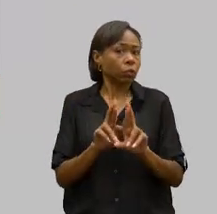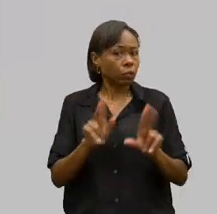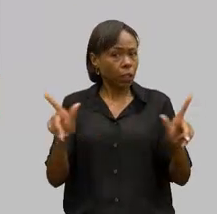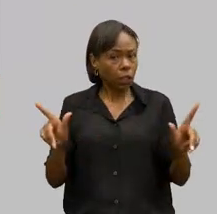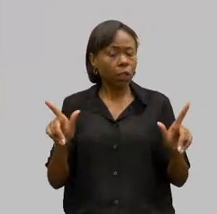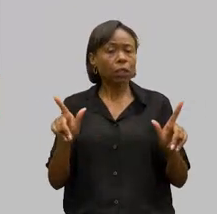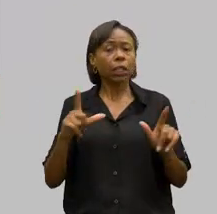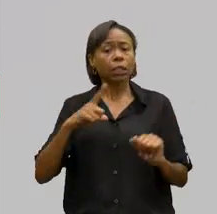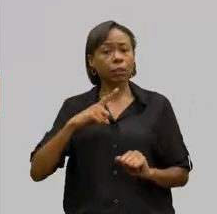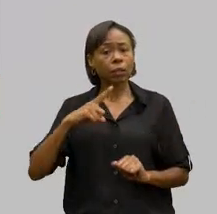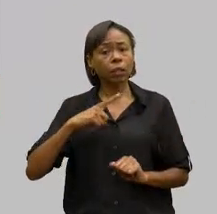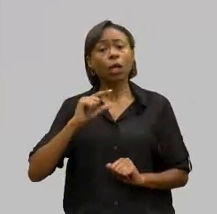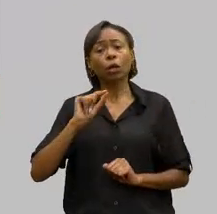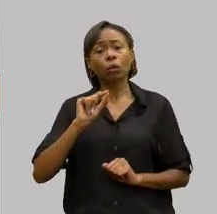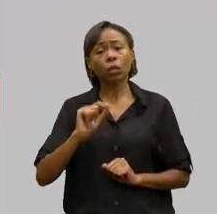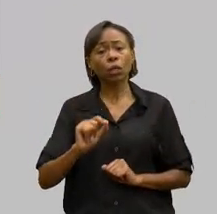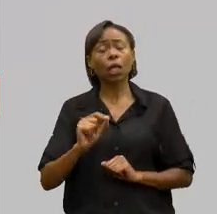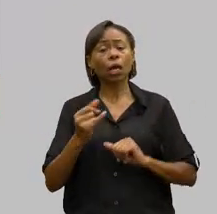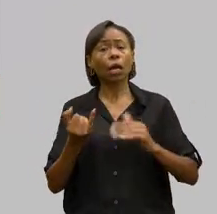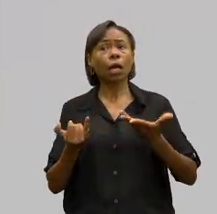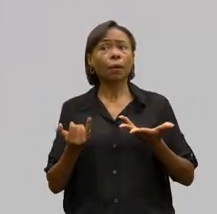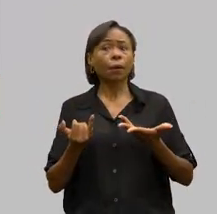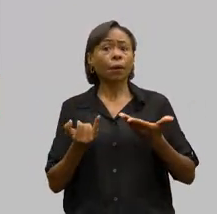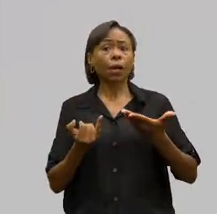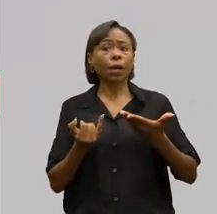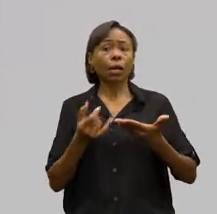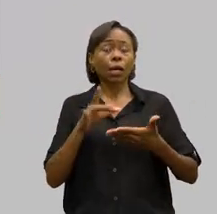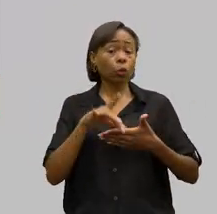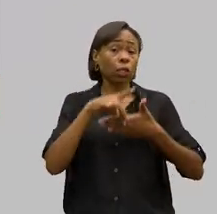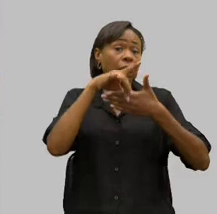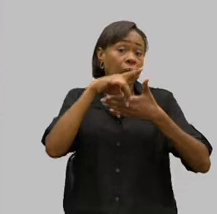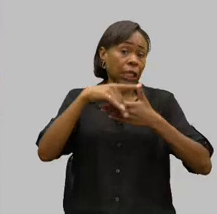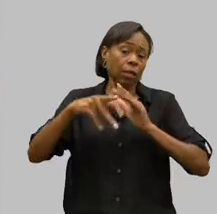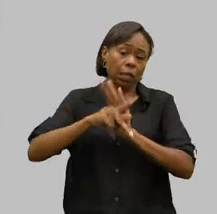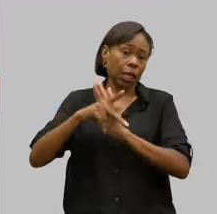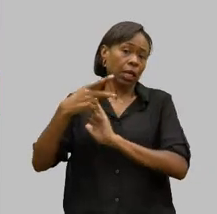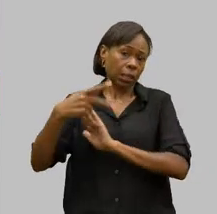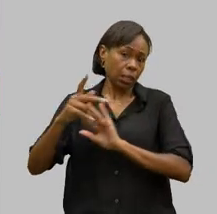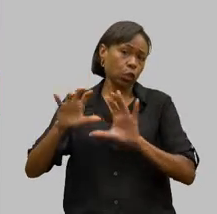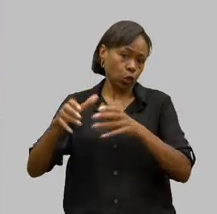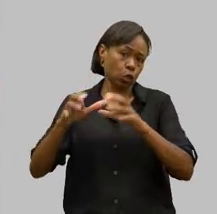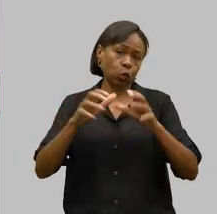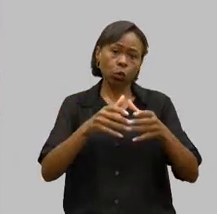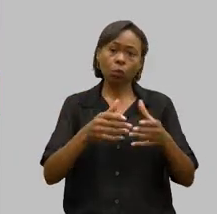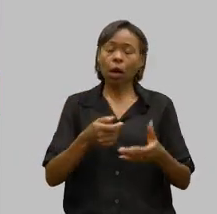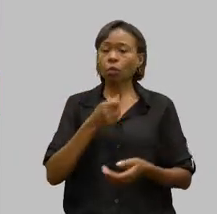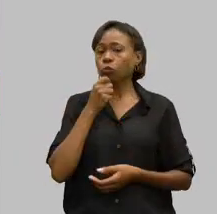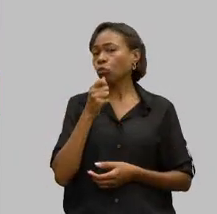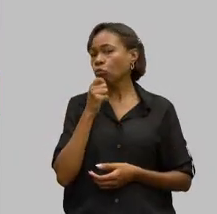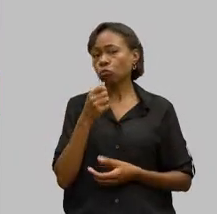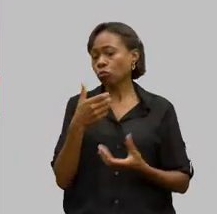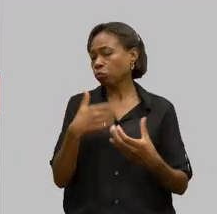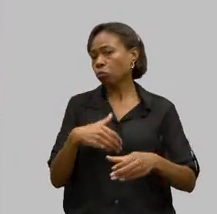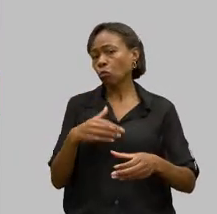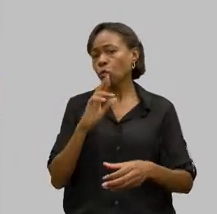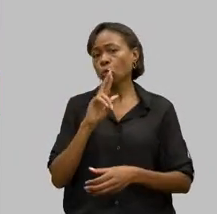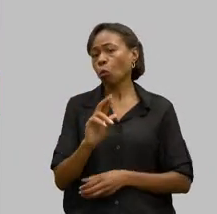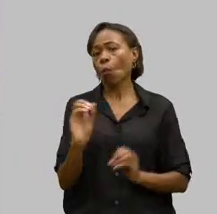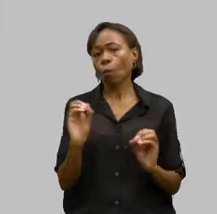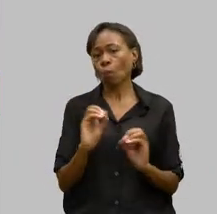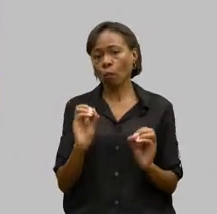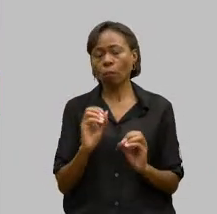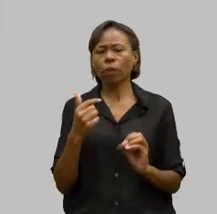que tenham a identidade dessas populações, ainda não foram respondidas. Então, eu quero me ater a isso.